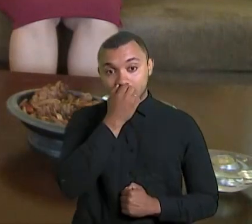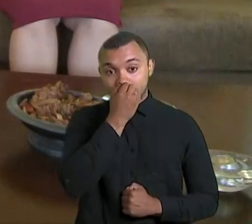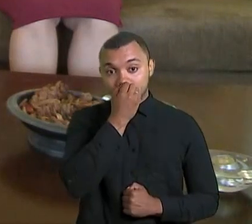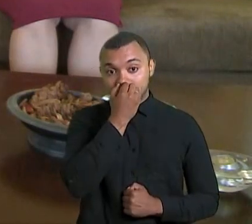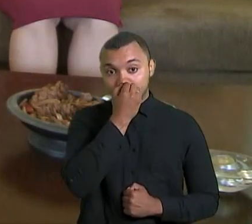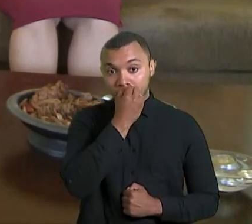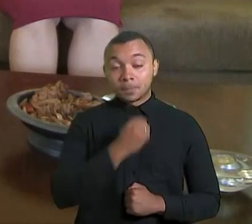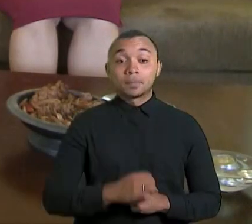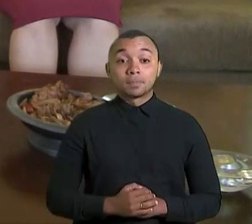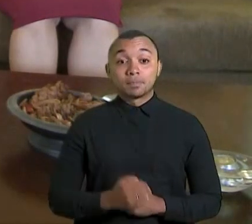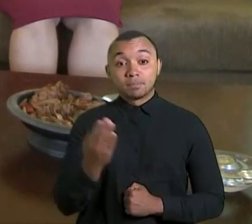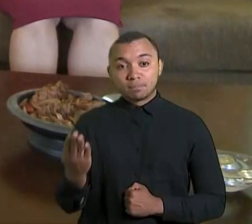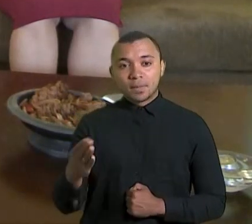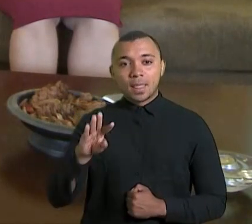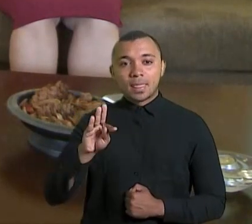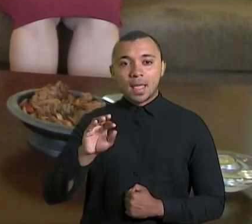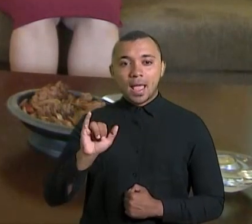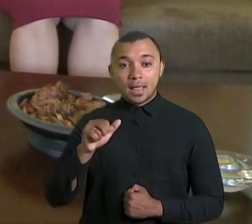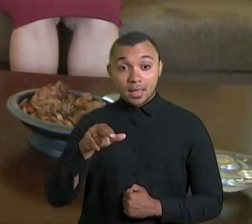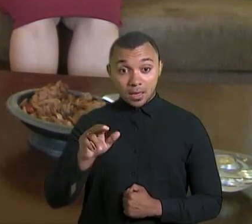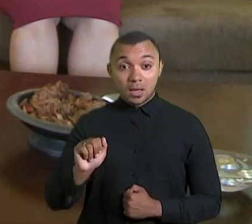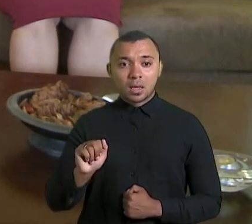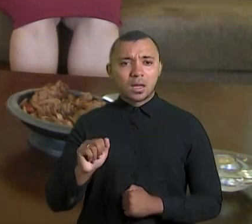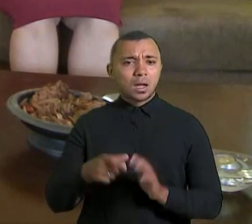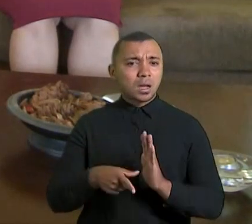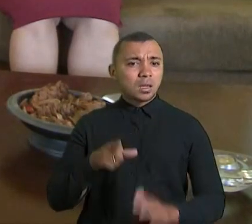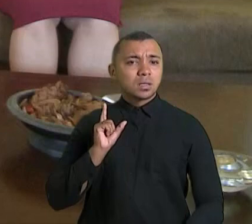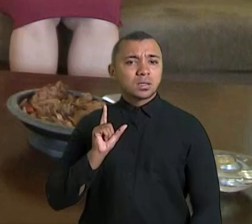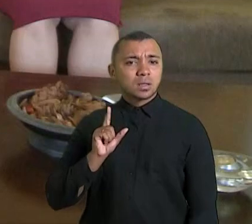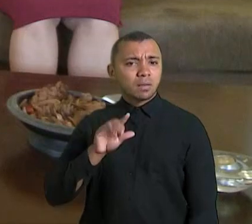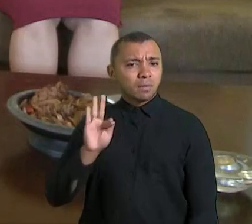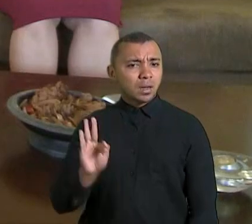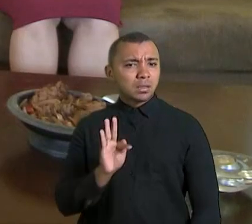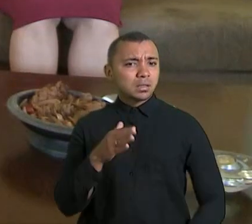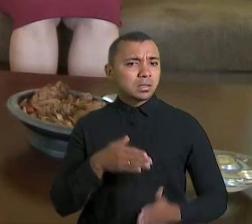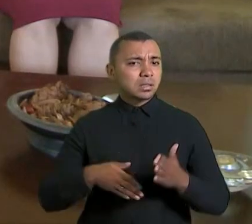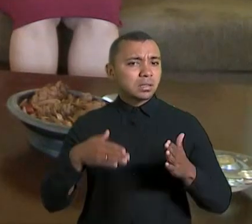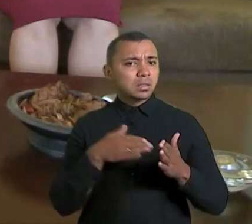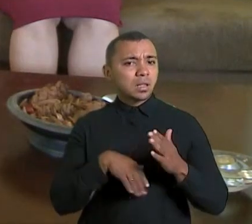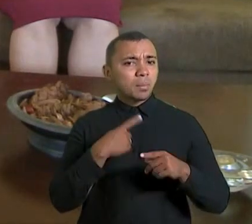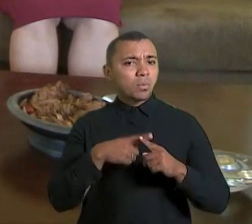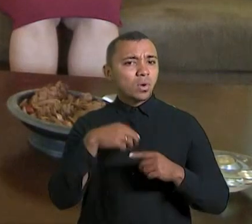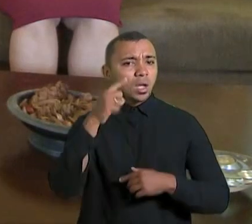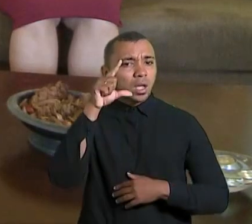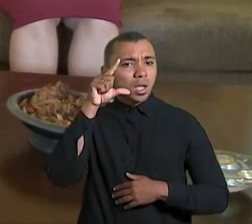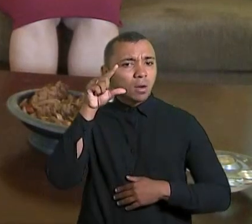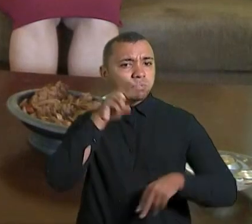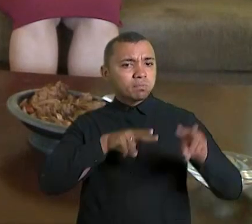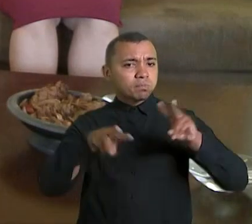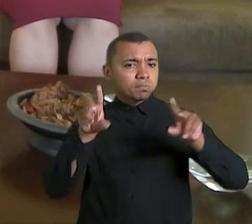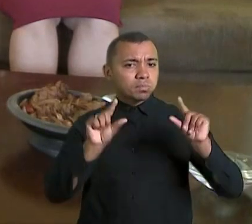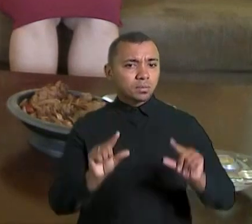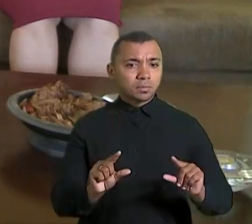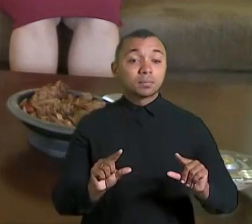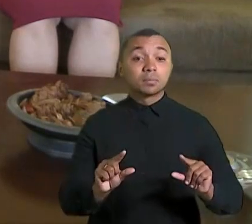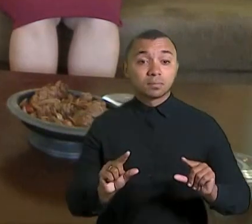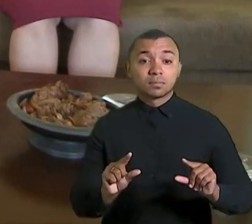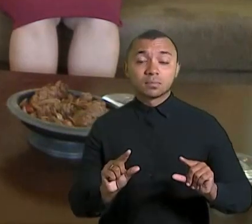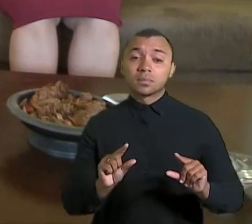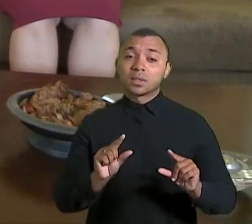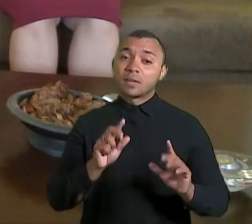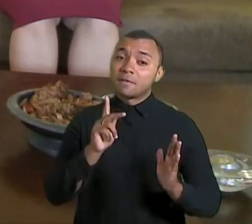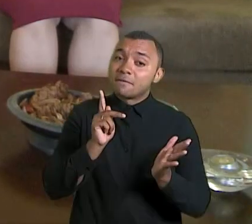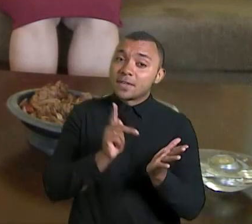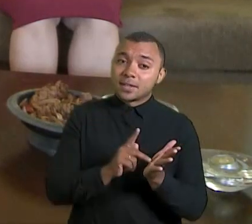baixa visão, teve dificuldade na faculdade? Eu tive um pouco, na verdade, muito, para ser